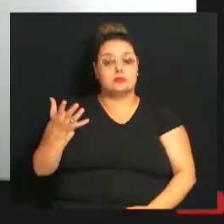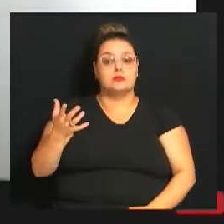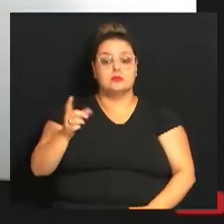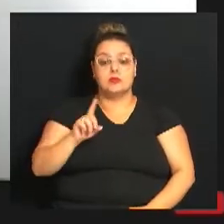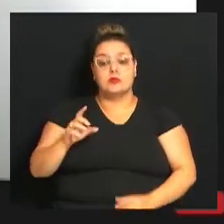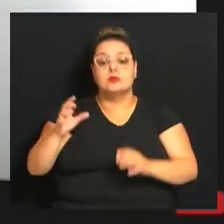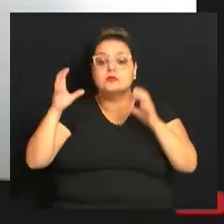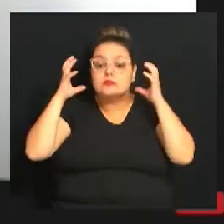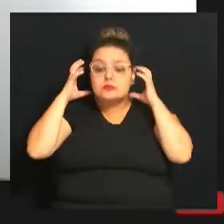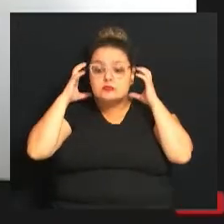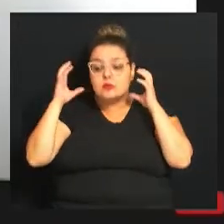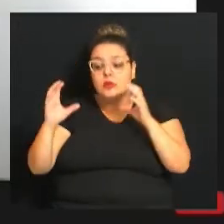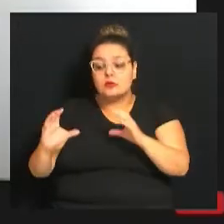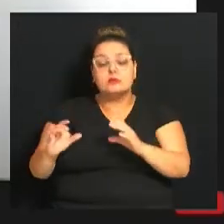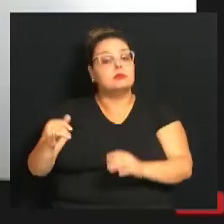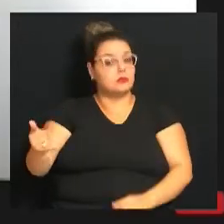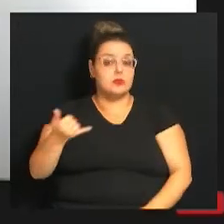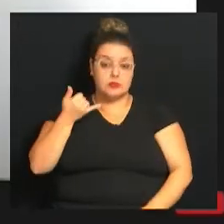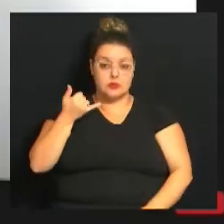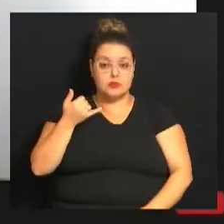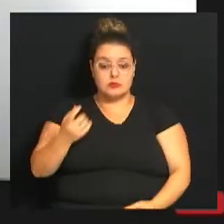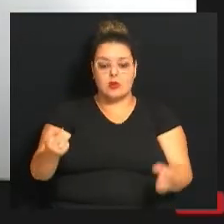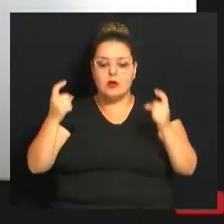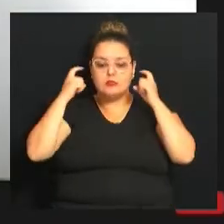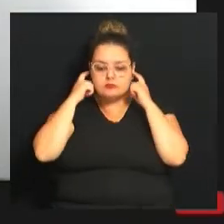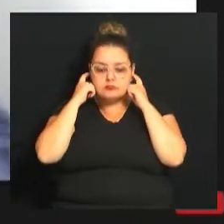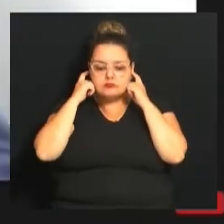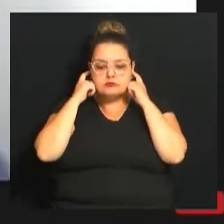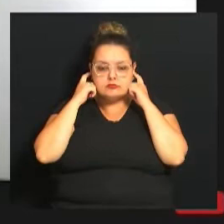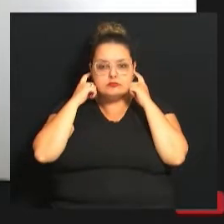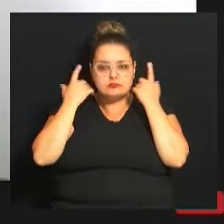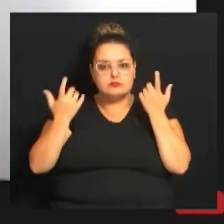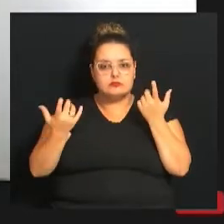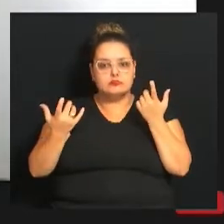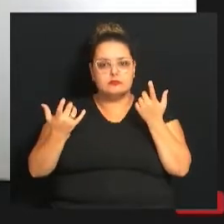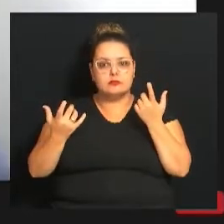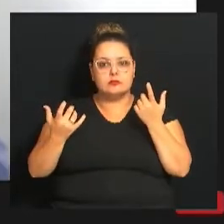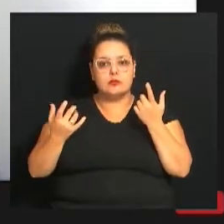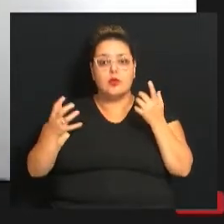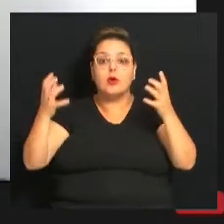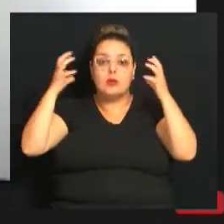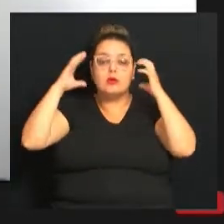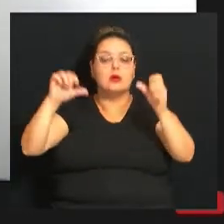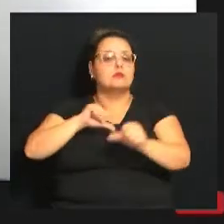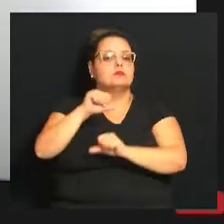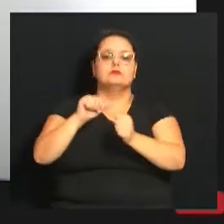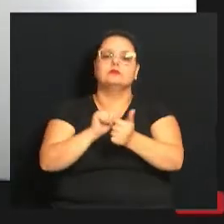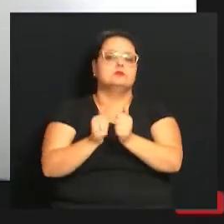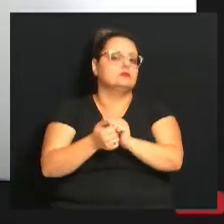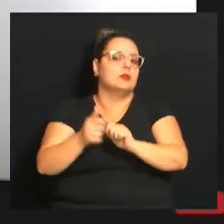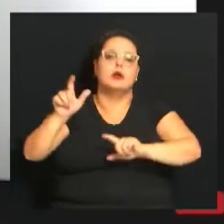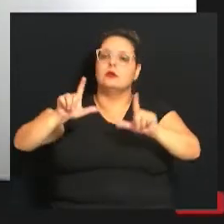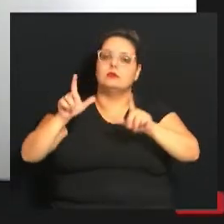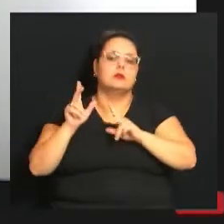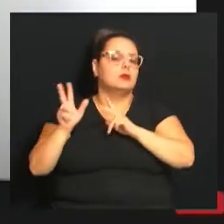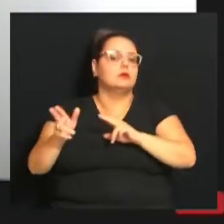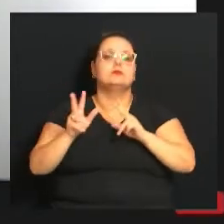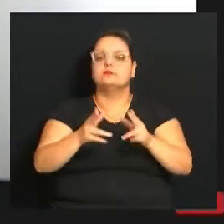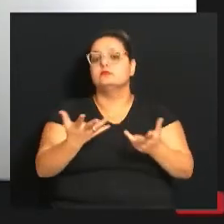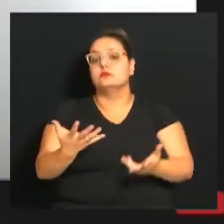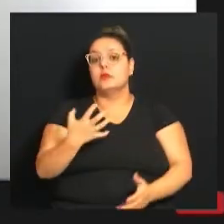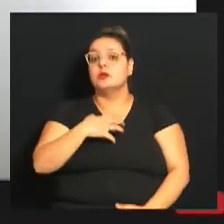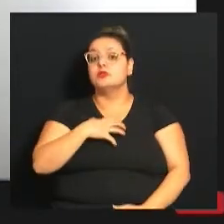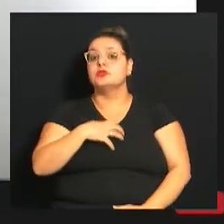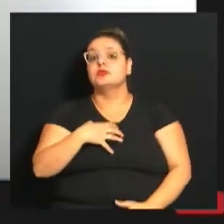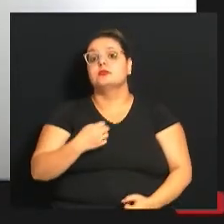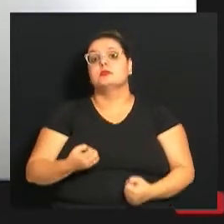mas no seu celular, via aplicativo. Então, não é que o rádio morreu, ele se transformou. A TV vai ser uma coisa, ela vai achar formas de se